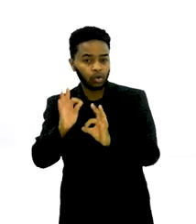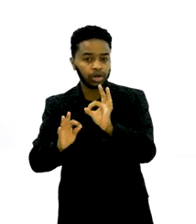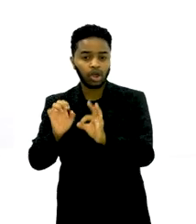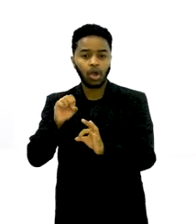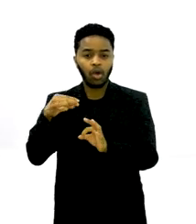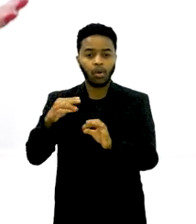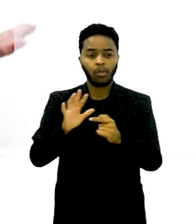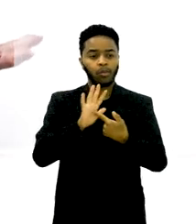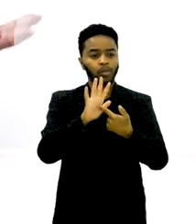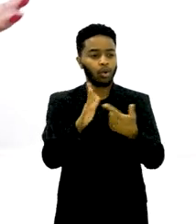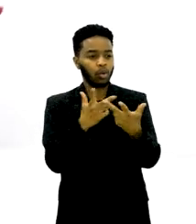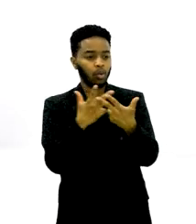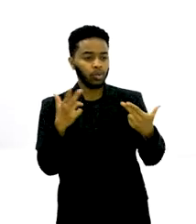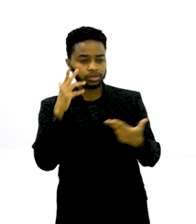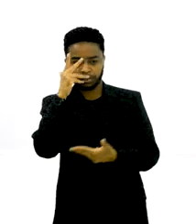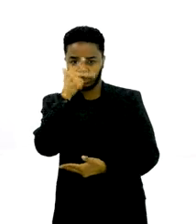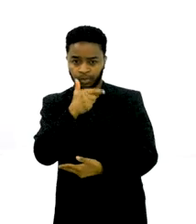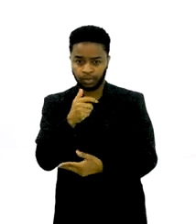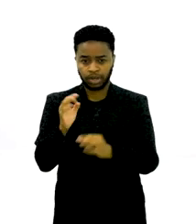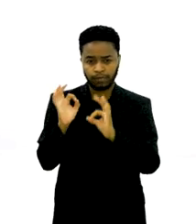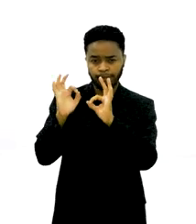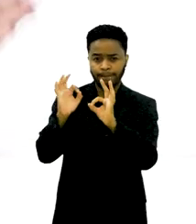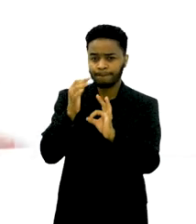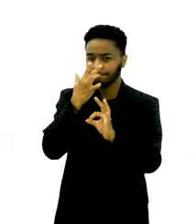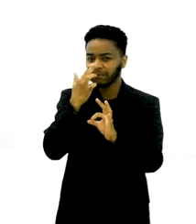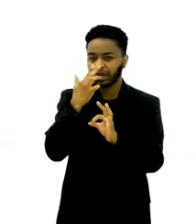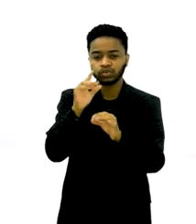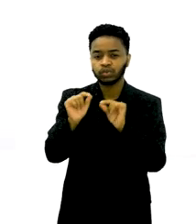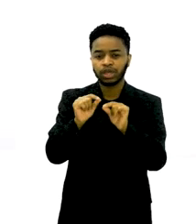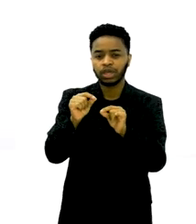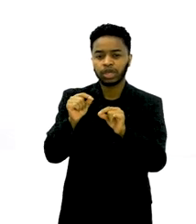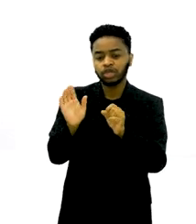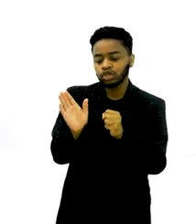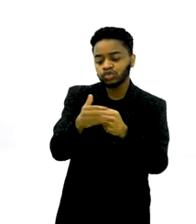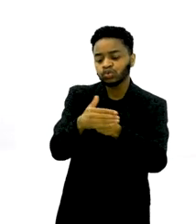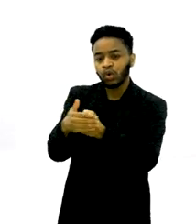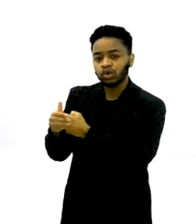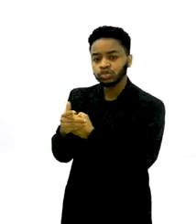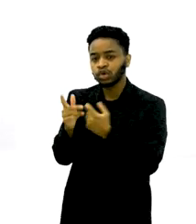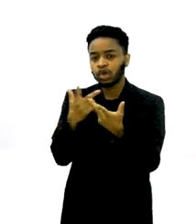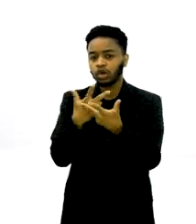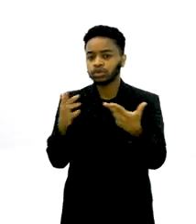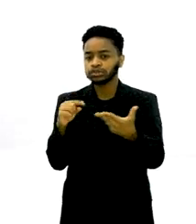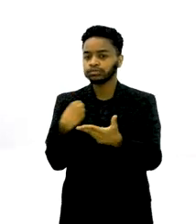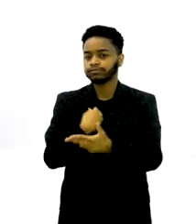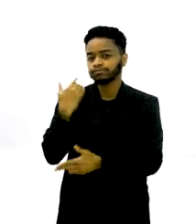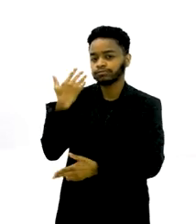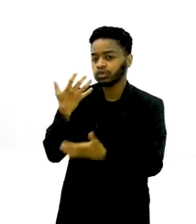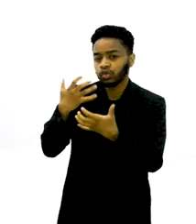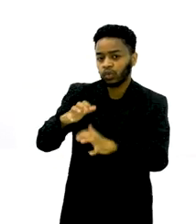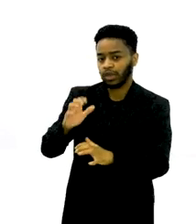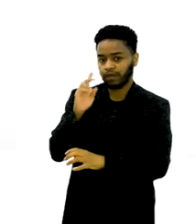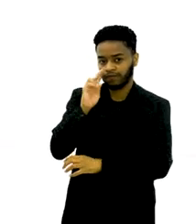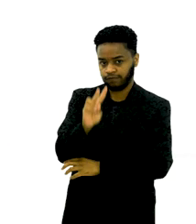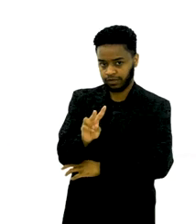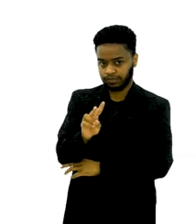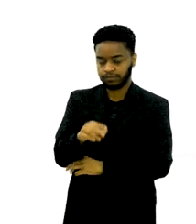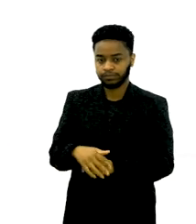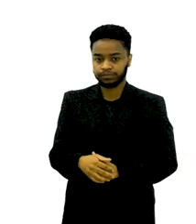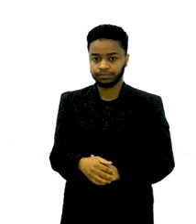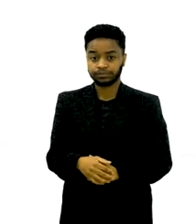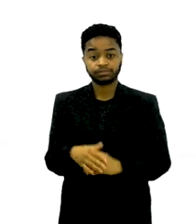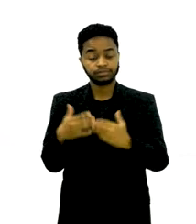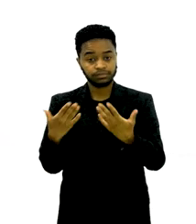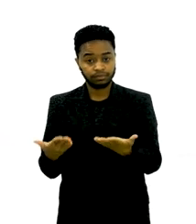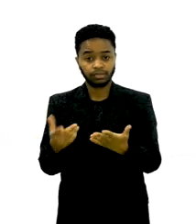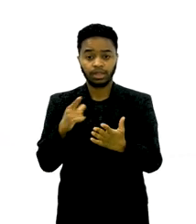vestir de gala para alguma coisa É como varre pelo tapete aquilo que não não quer que seja visto então